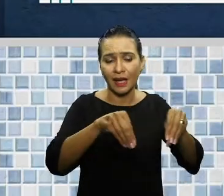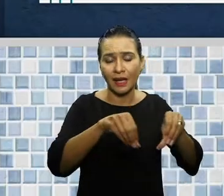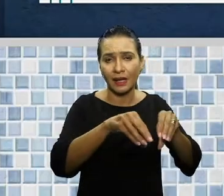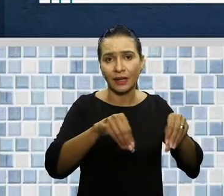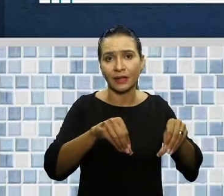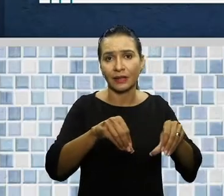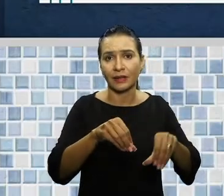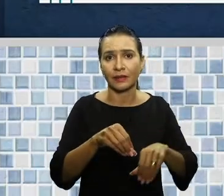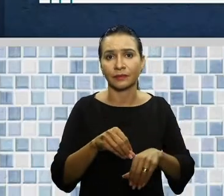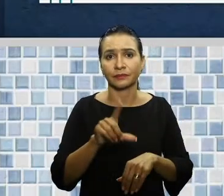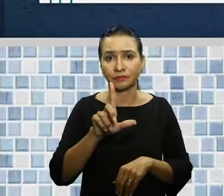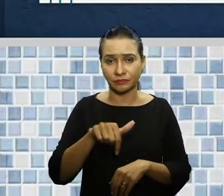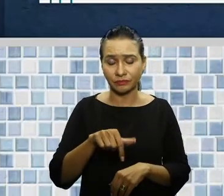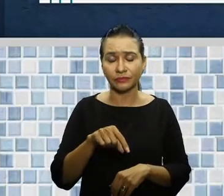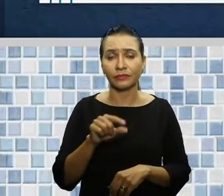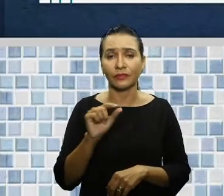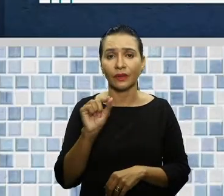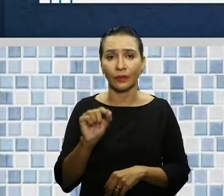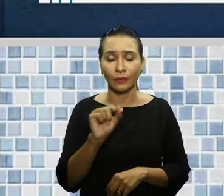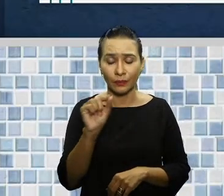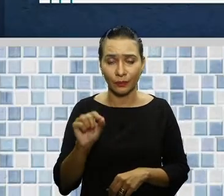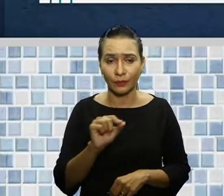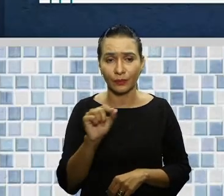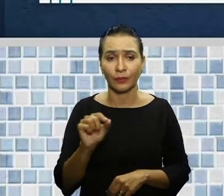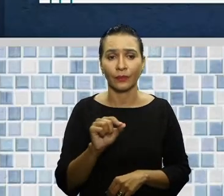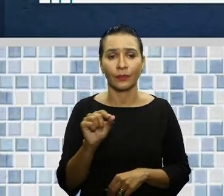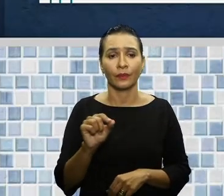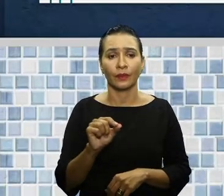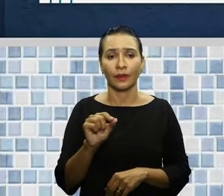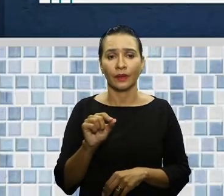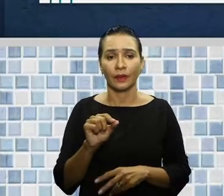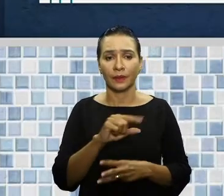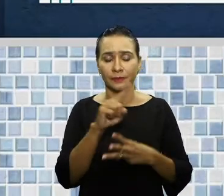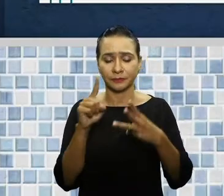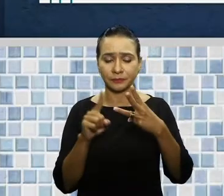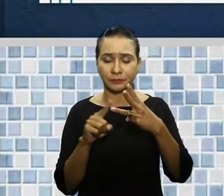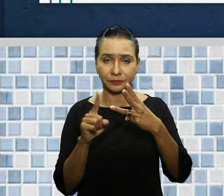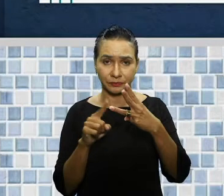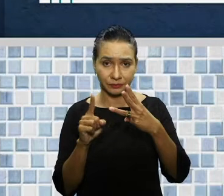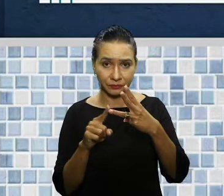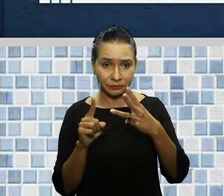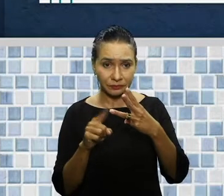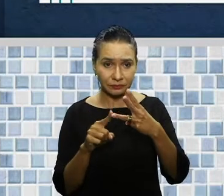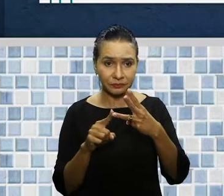a desertificação e a compactação do solo.